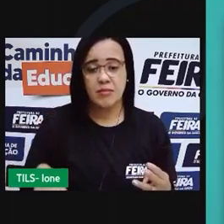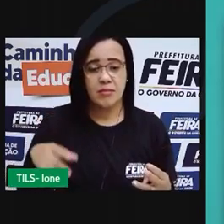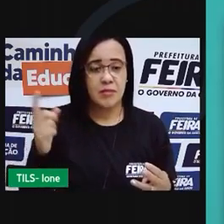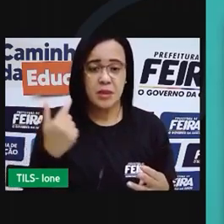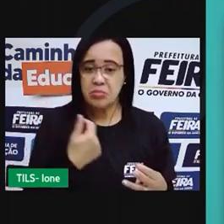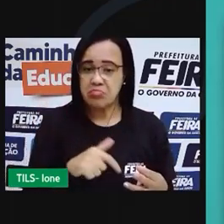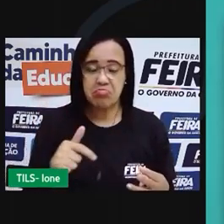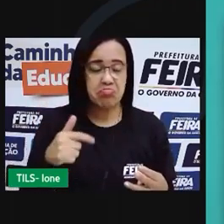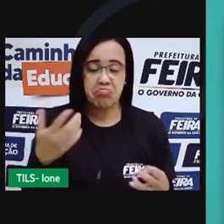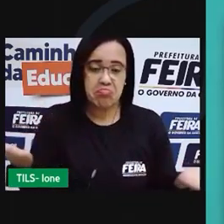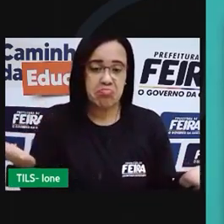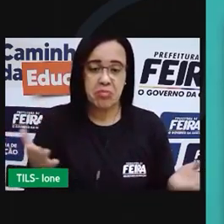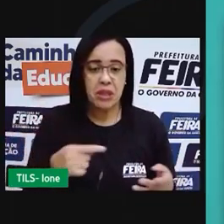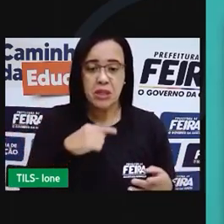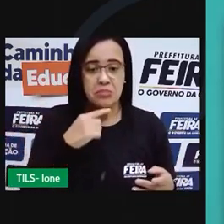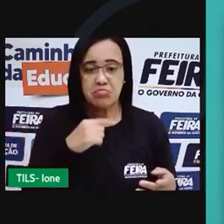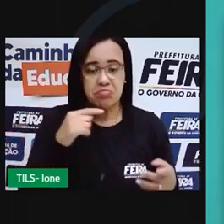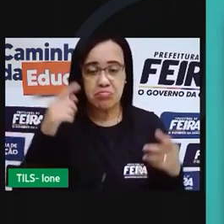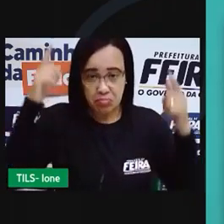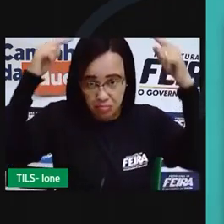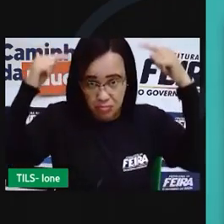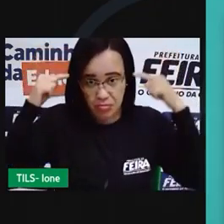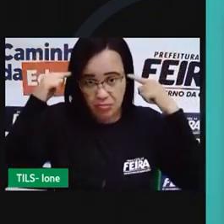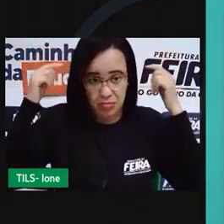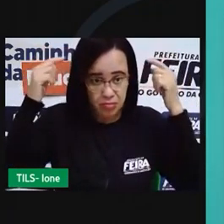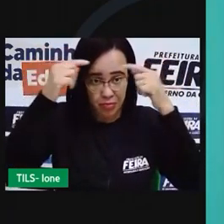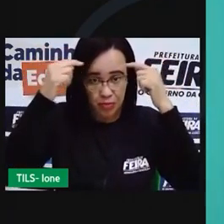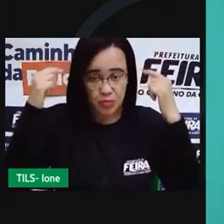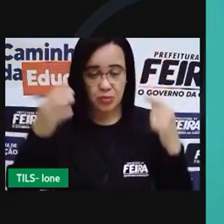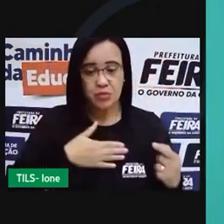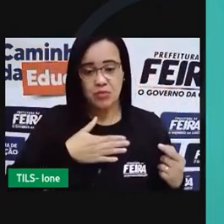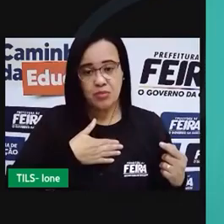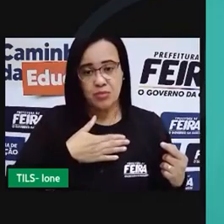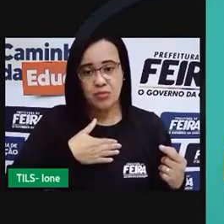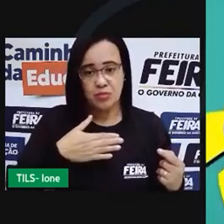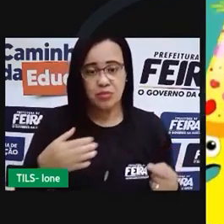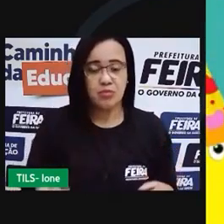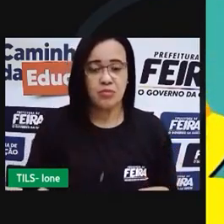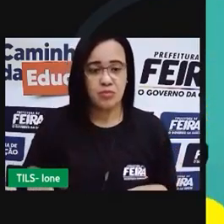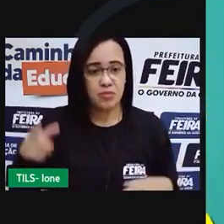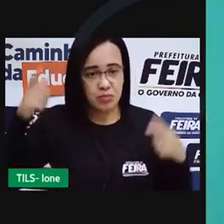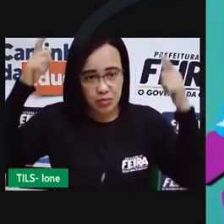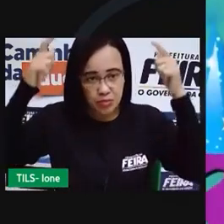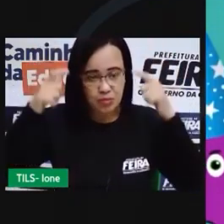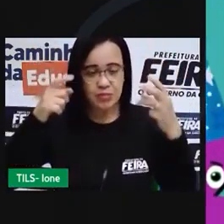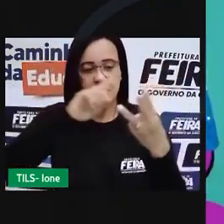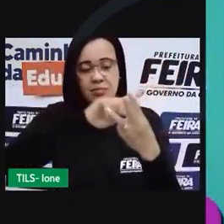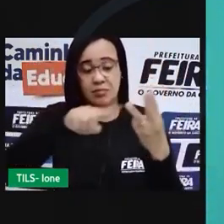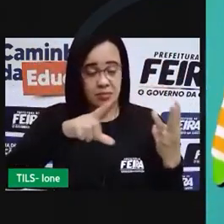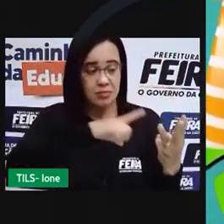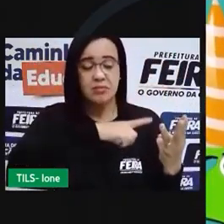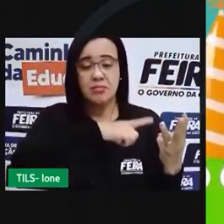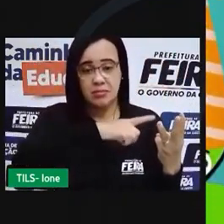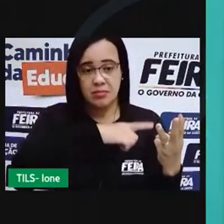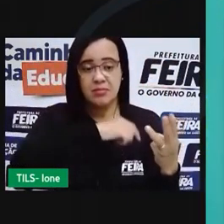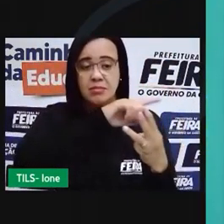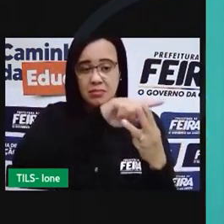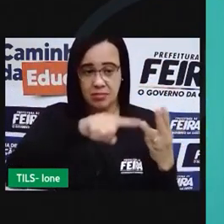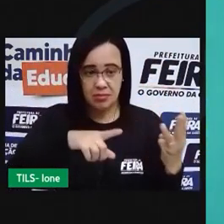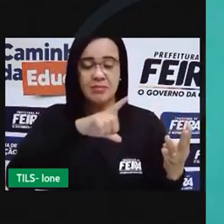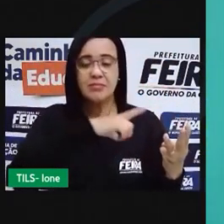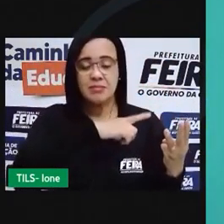Chapéu tem três pontas, tem três pontas o meu chapéu. Se não